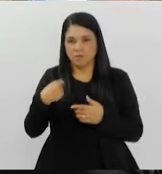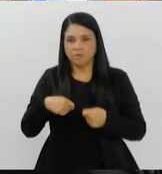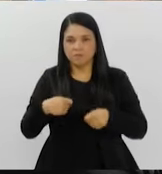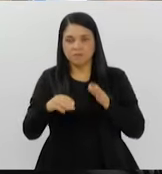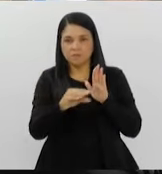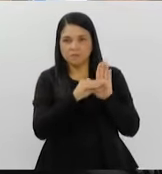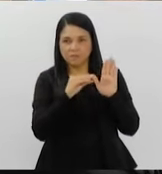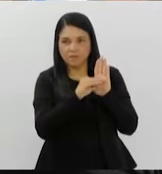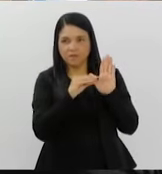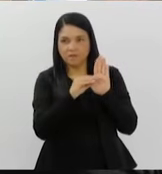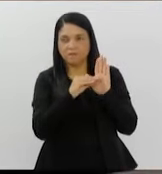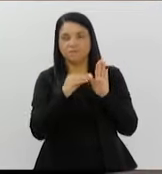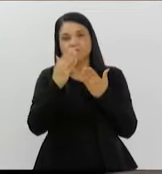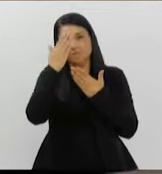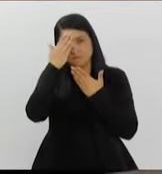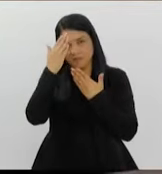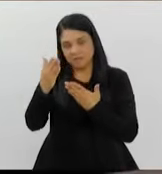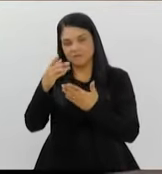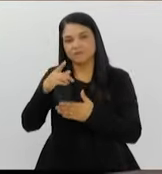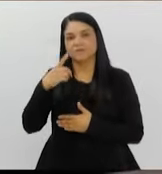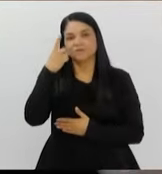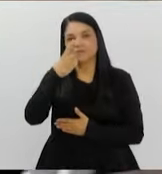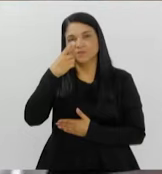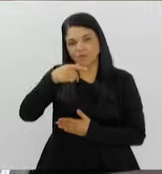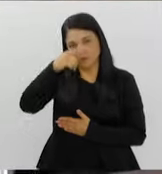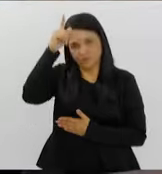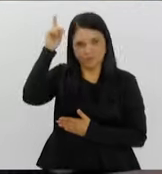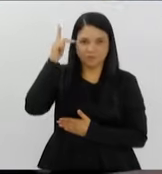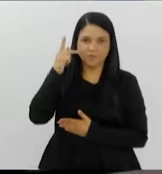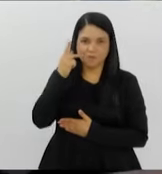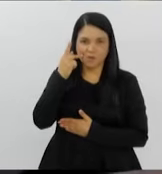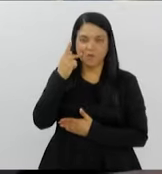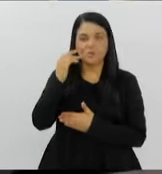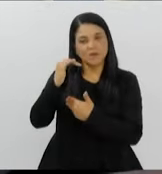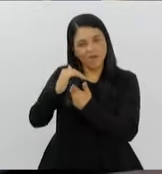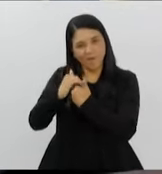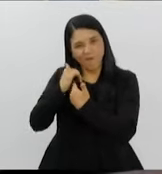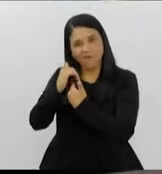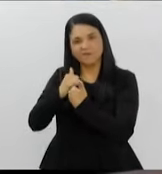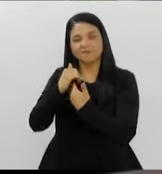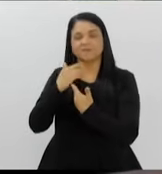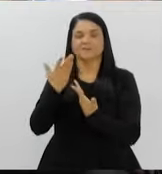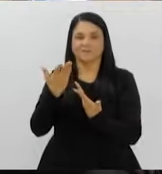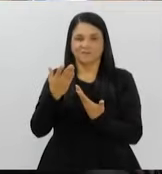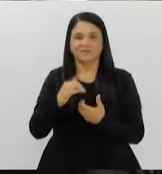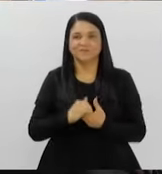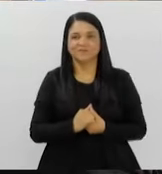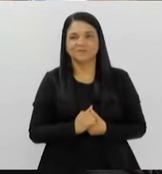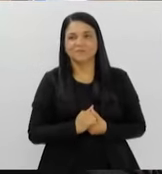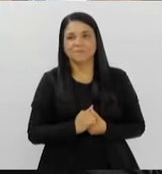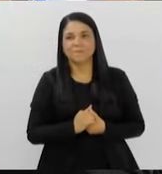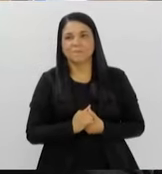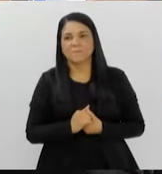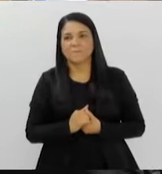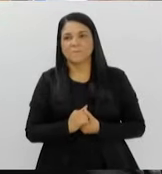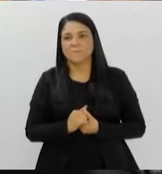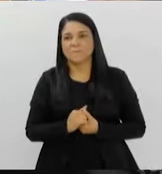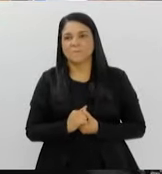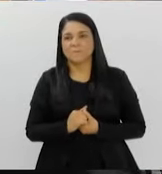Sim, né? Agradecendo aqui ao deputado Luiz Paulo pela sempre diligente observação. Na CCJ.